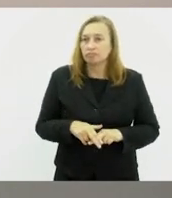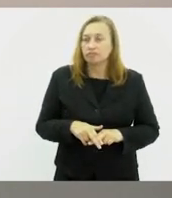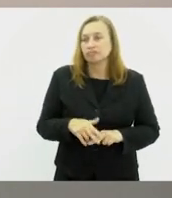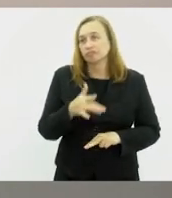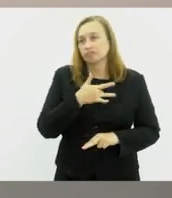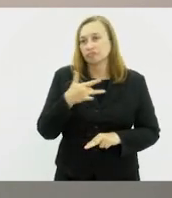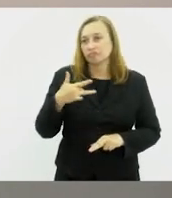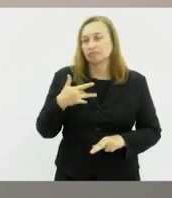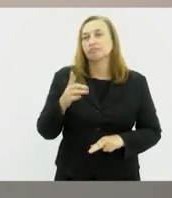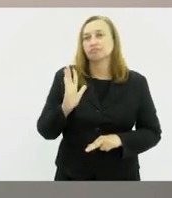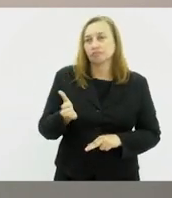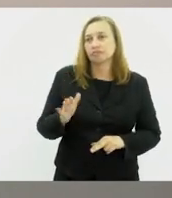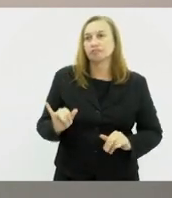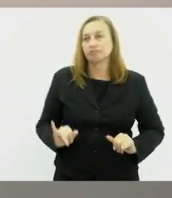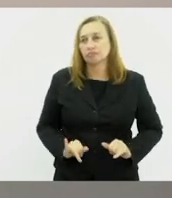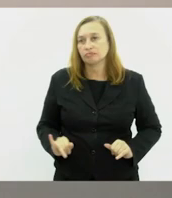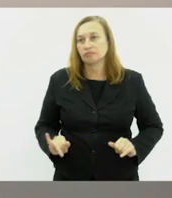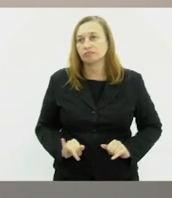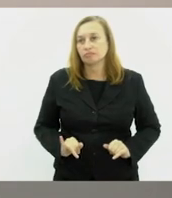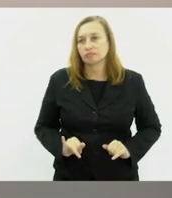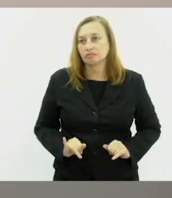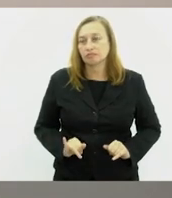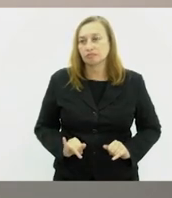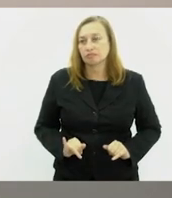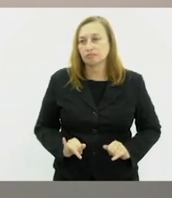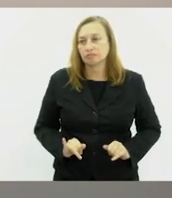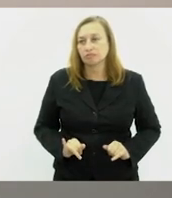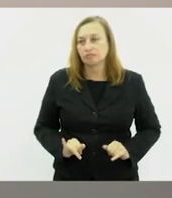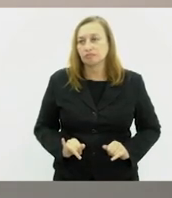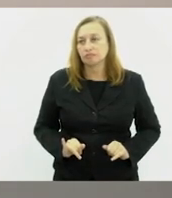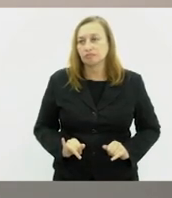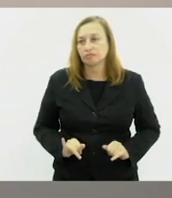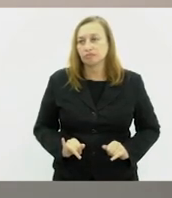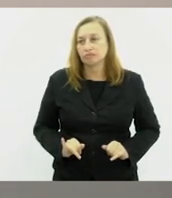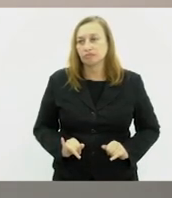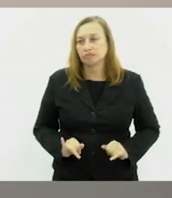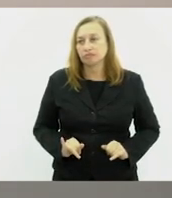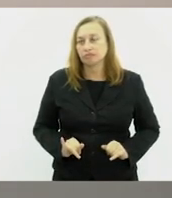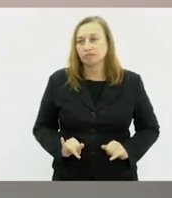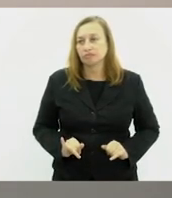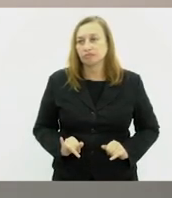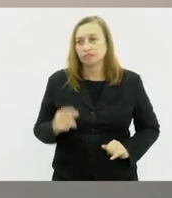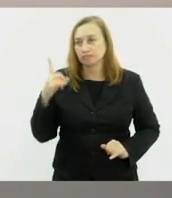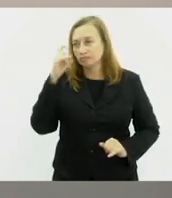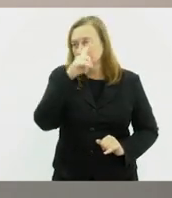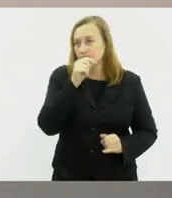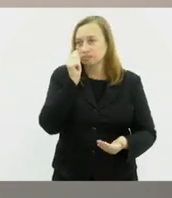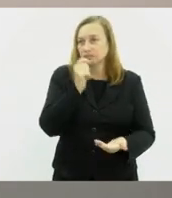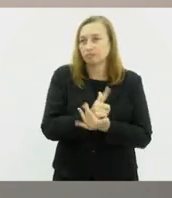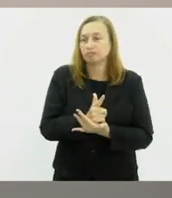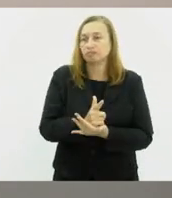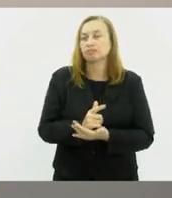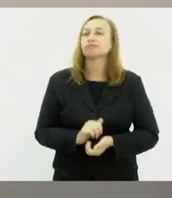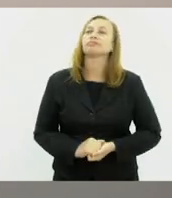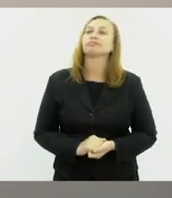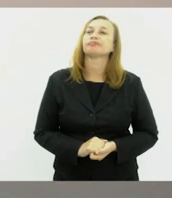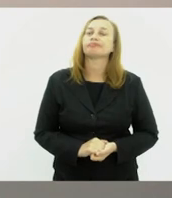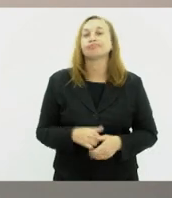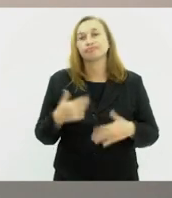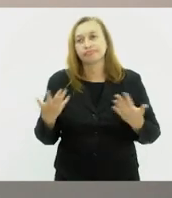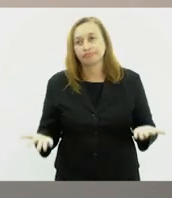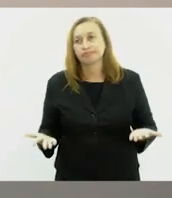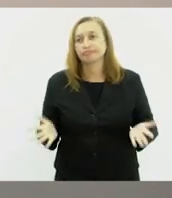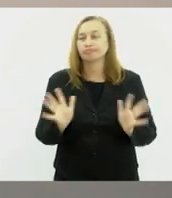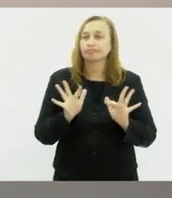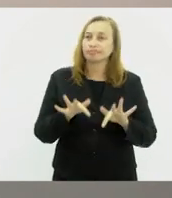e que tem esse sofrimento aí eh acentuado né Por conta dessa insegurança jurídica em que ela se encontram então para